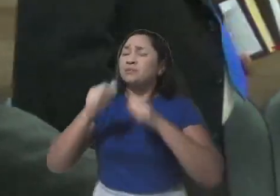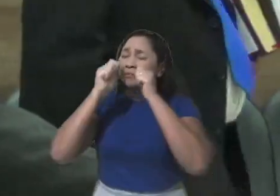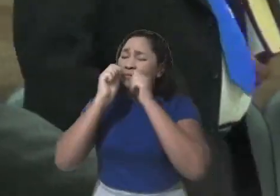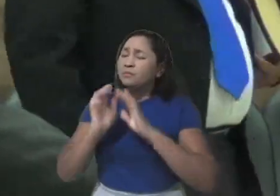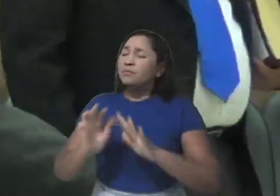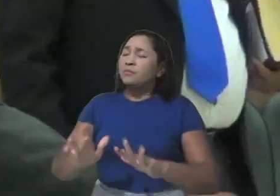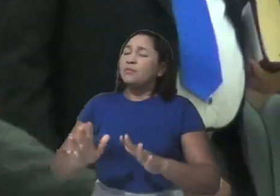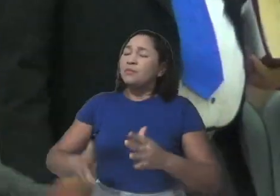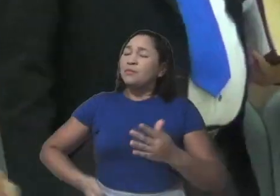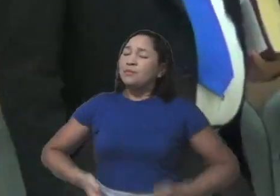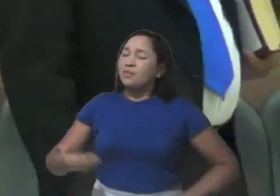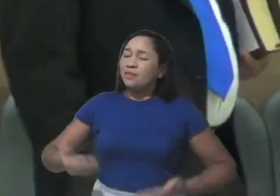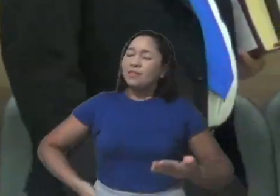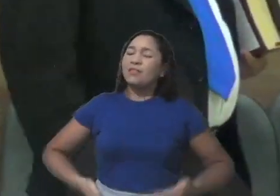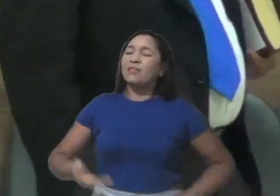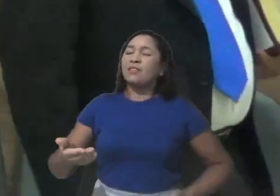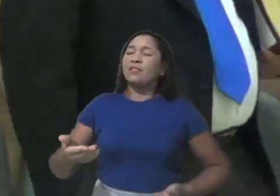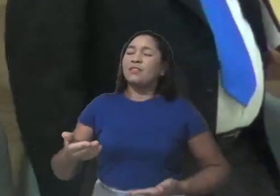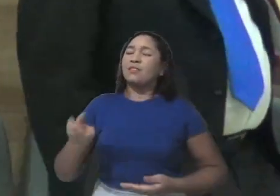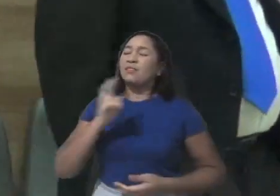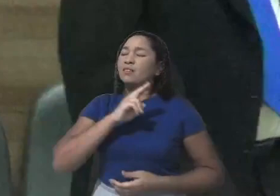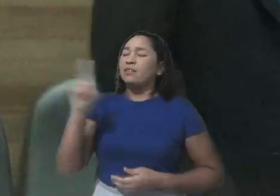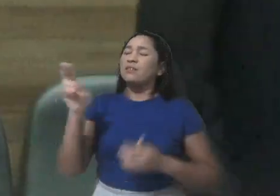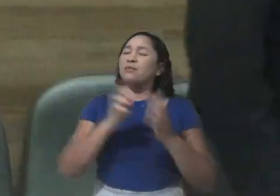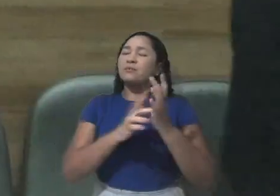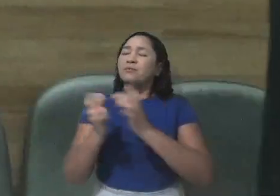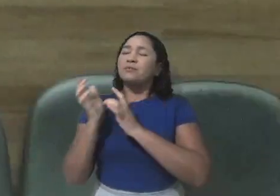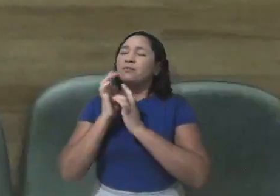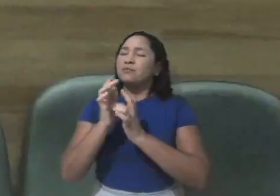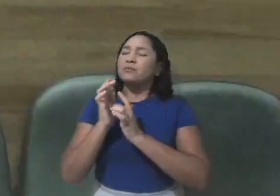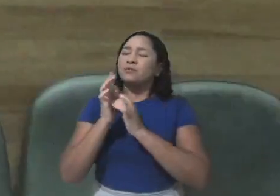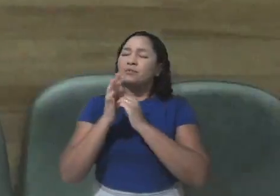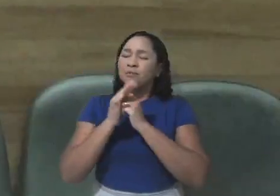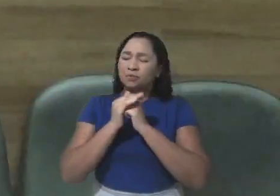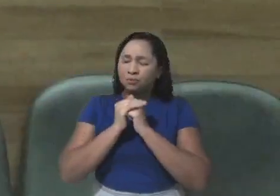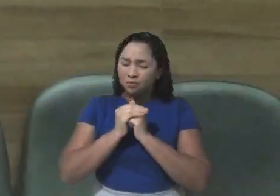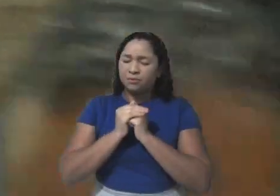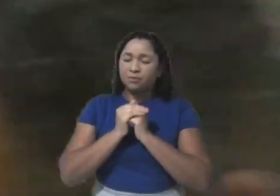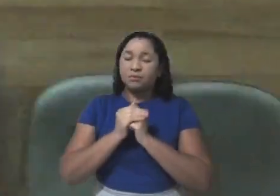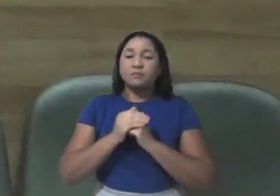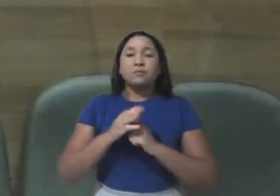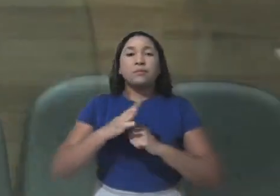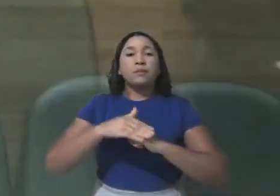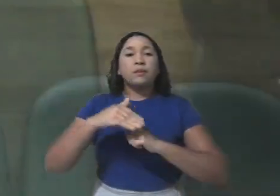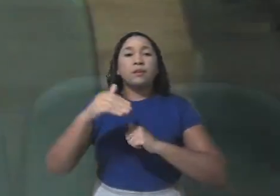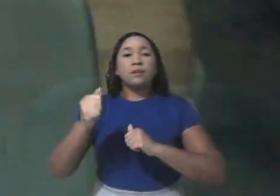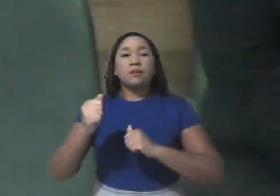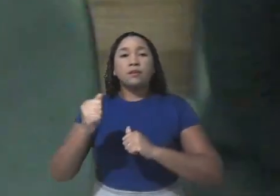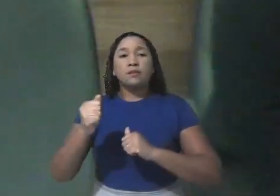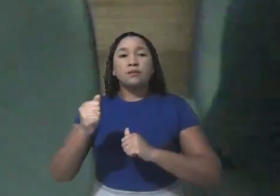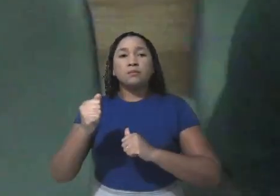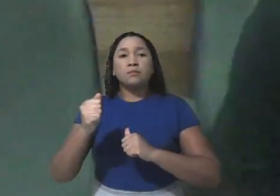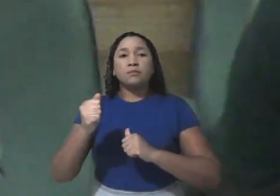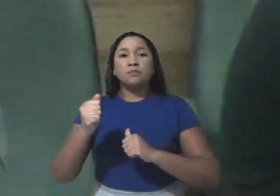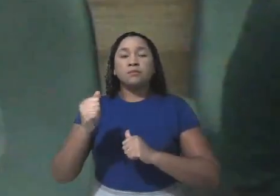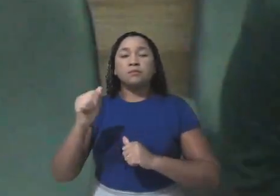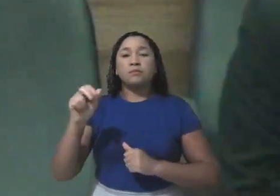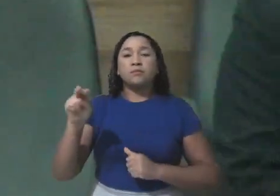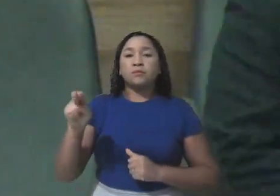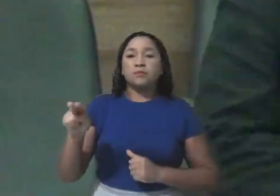de Jesus. Amém. Amém. Convidamos o cantor Silas para louvar o Senhor. Amém.